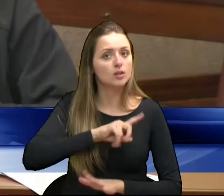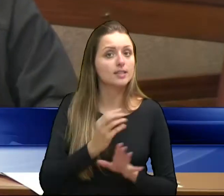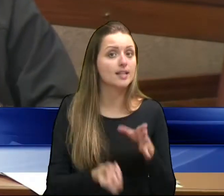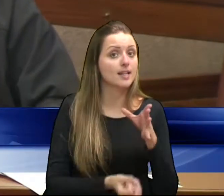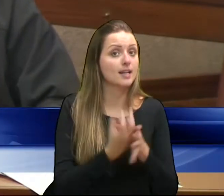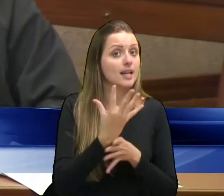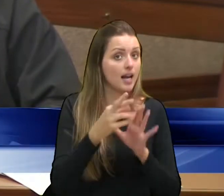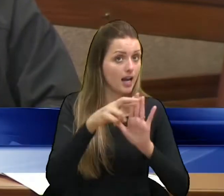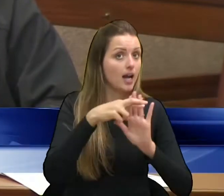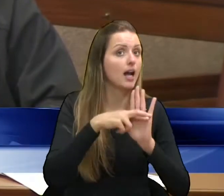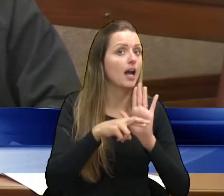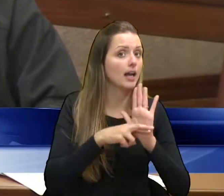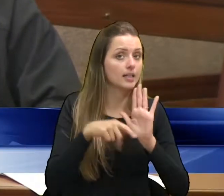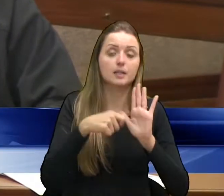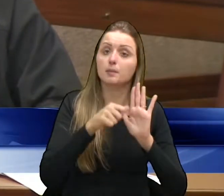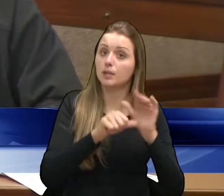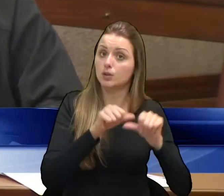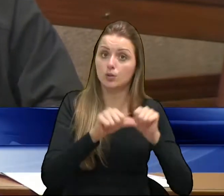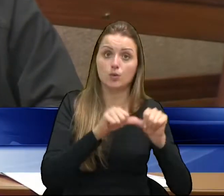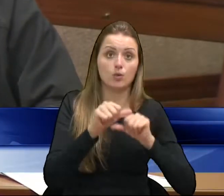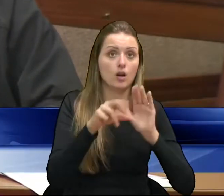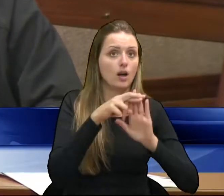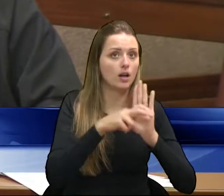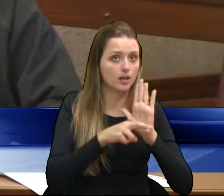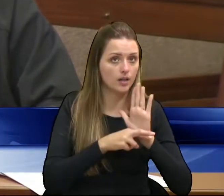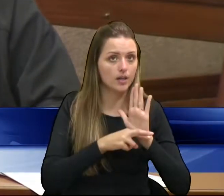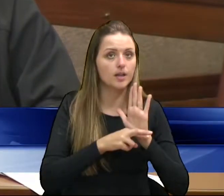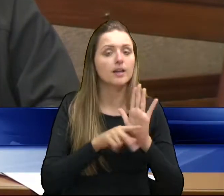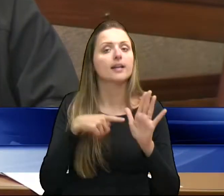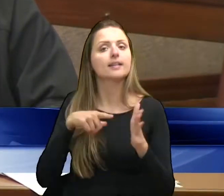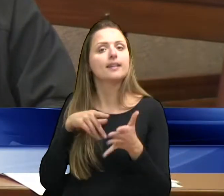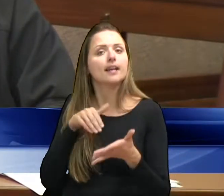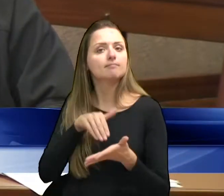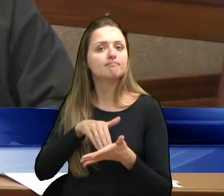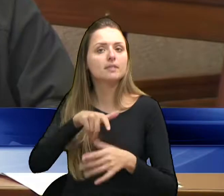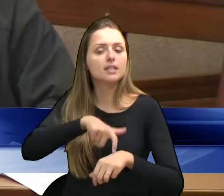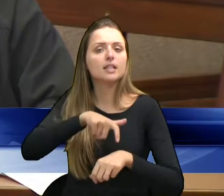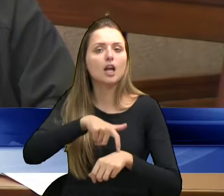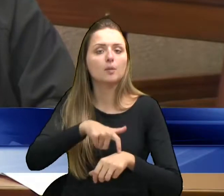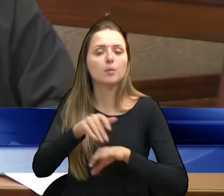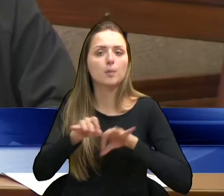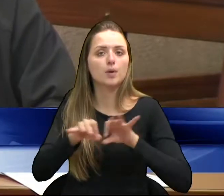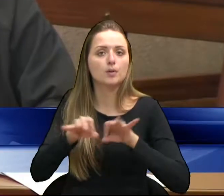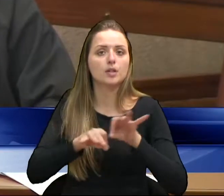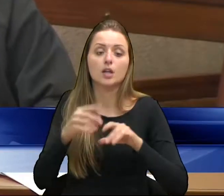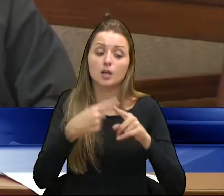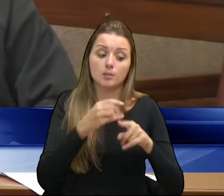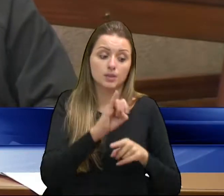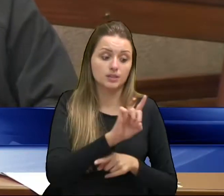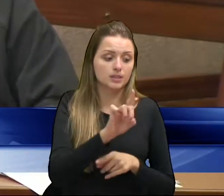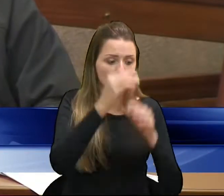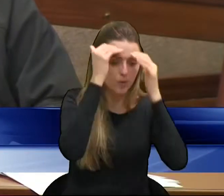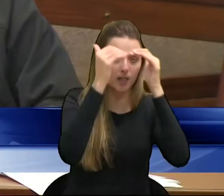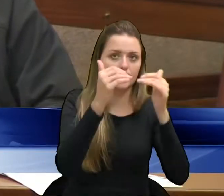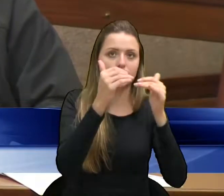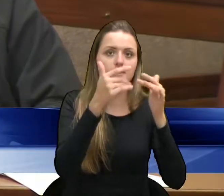regras aqui que tem que ser modificadas, e fixar prazo para o cumprimento disso, porque o não cumprimento,